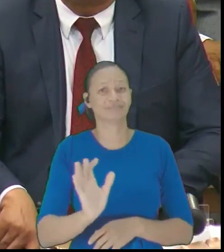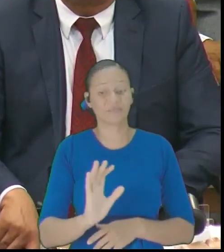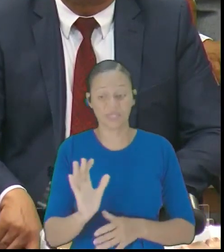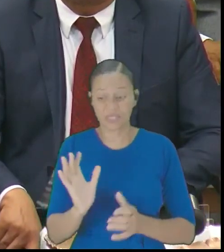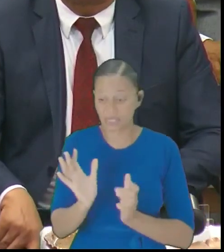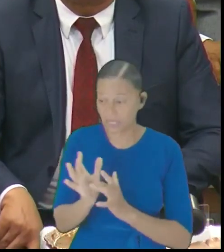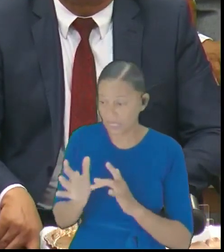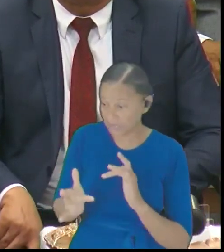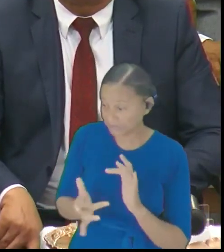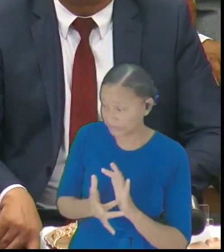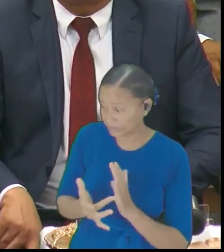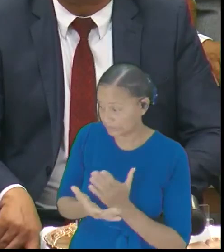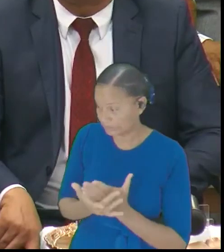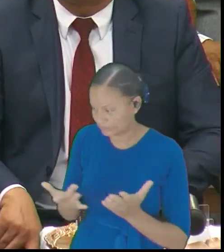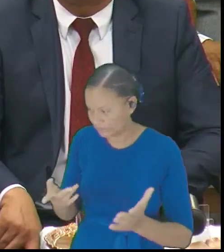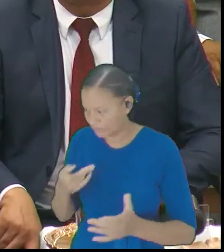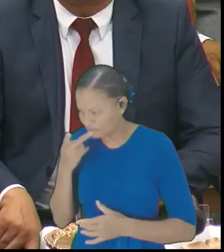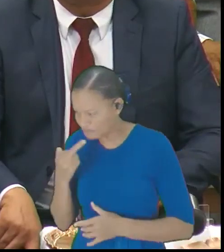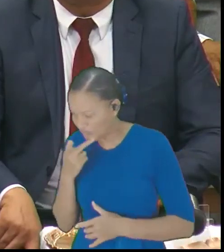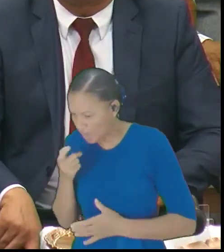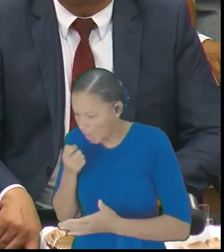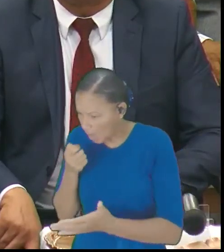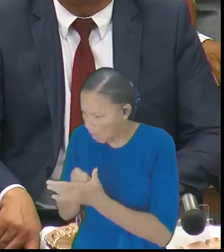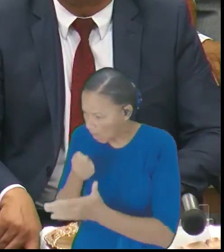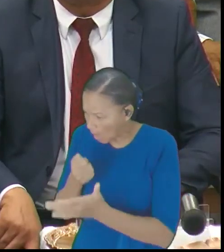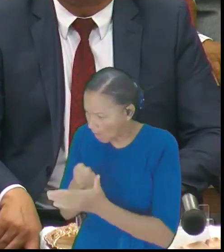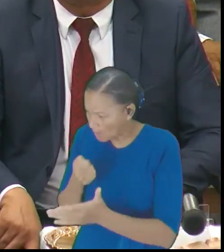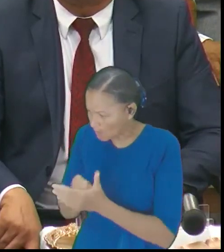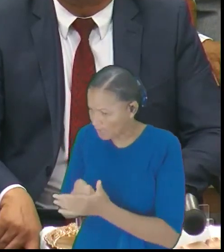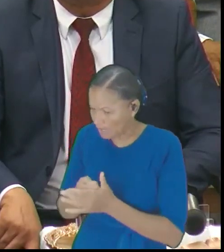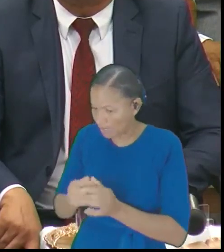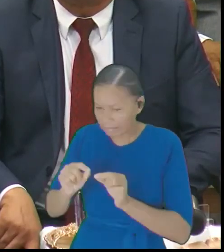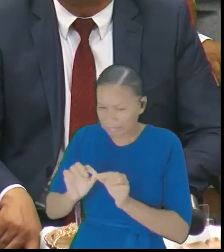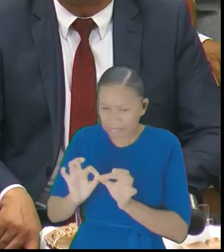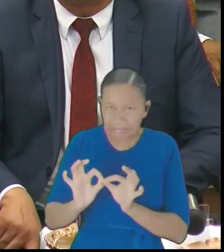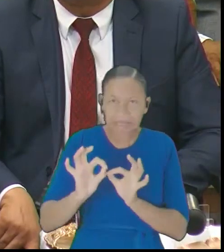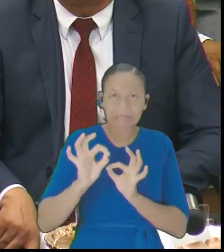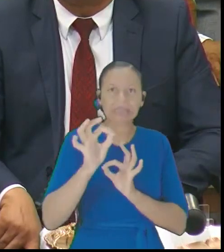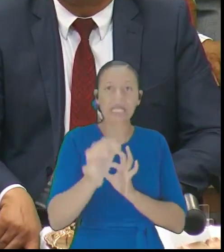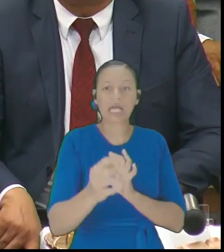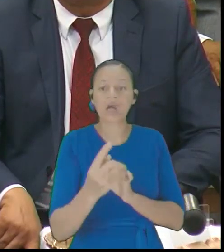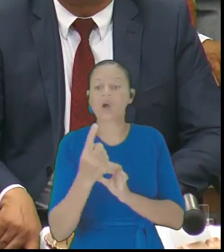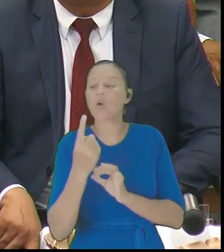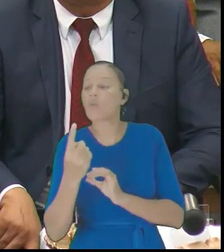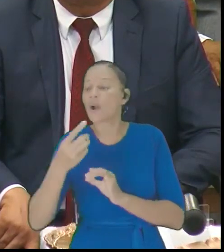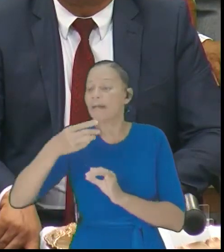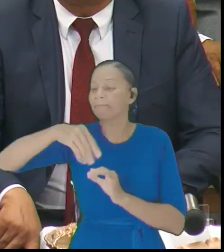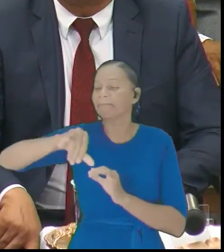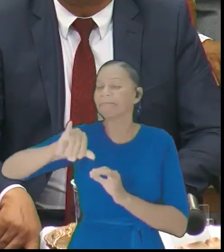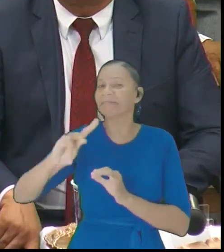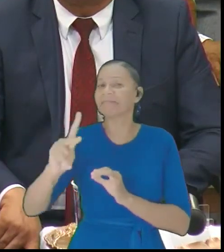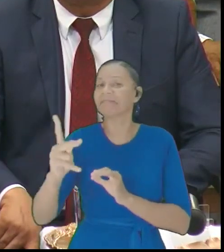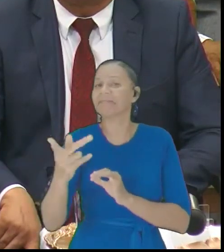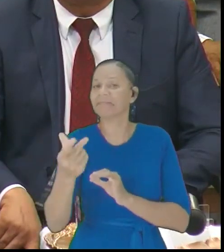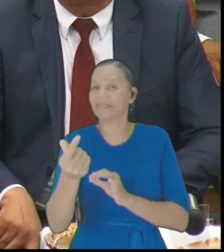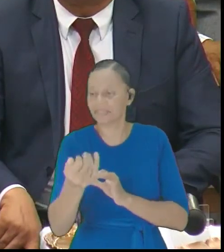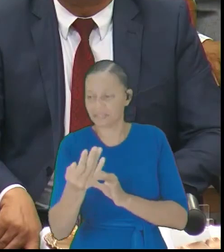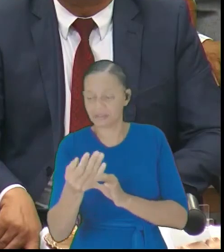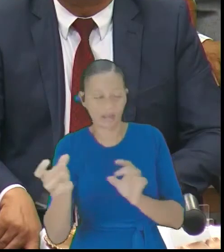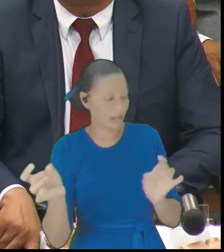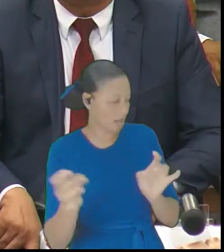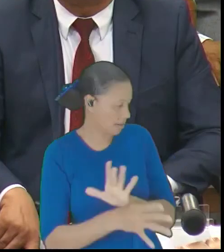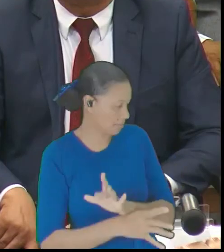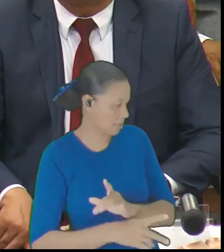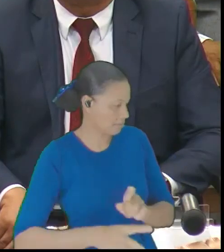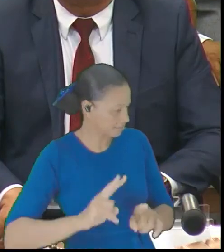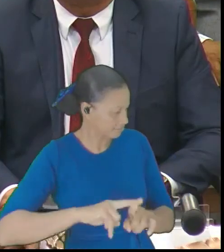Jesus disse: se te obrigar a andar uma milha, vai com ele? Quando termina a primeira, ele disse: bora voltar. Ele disse: não, vou